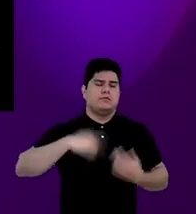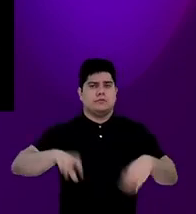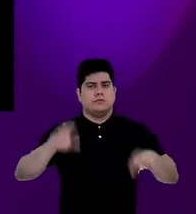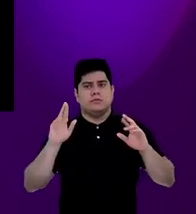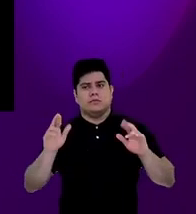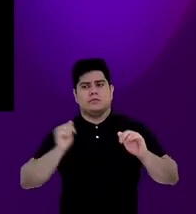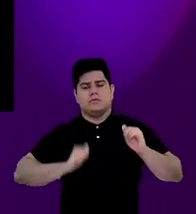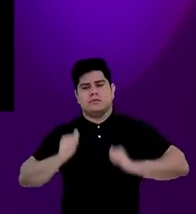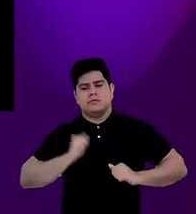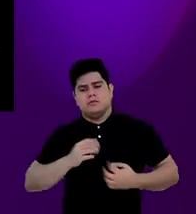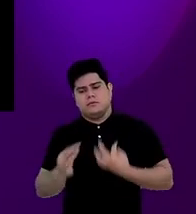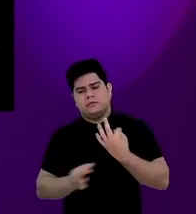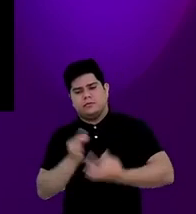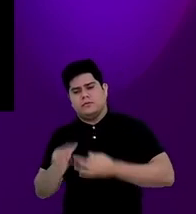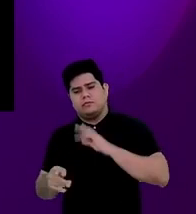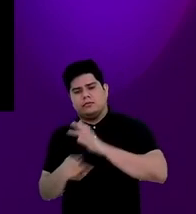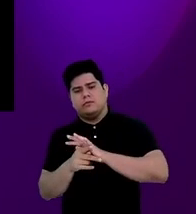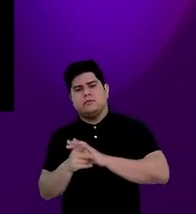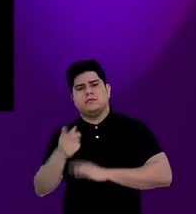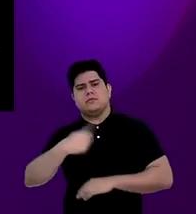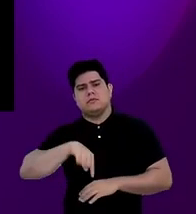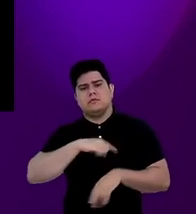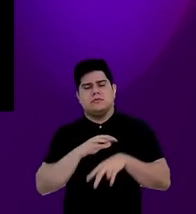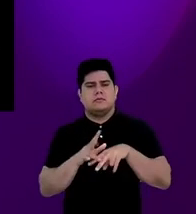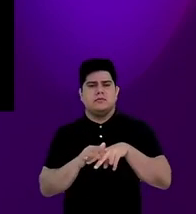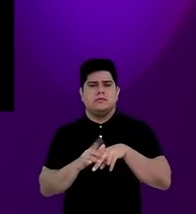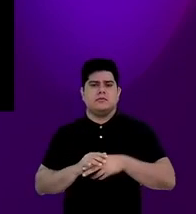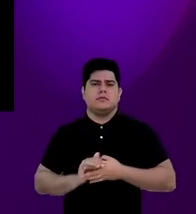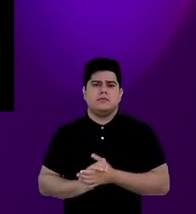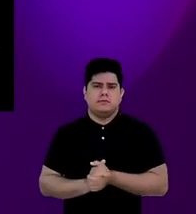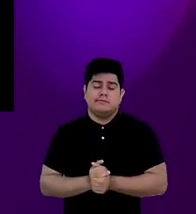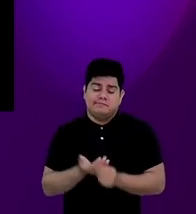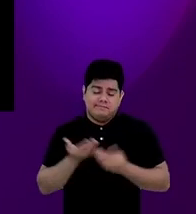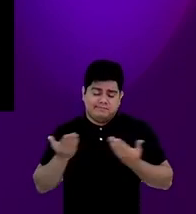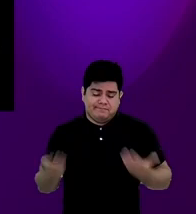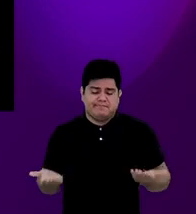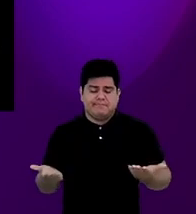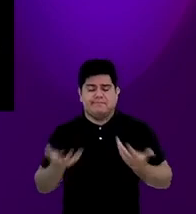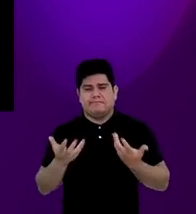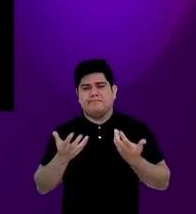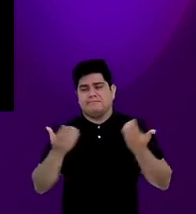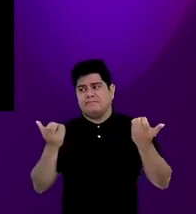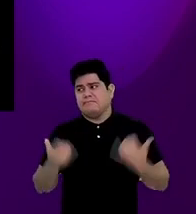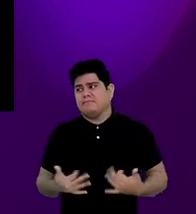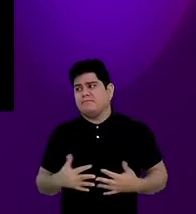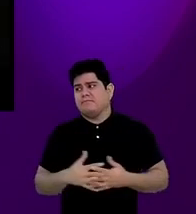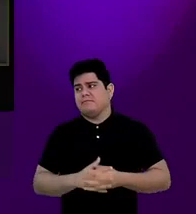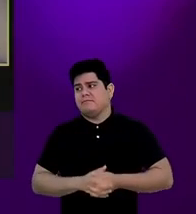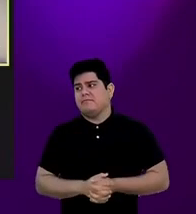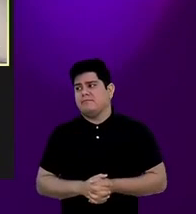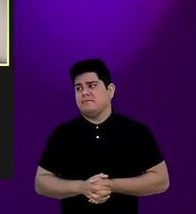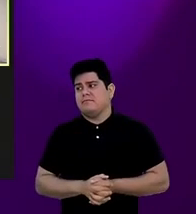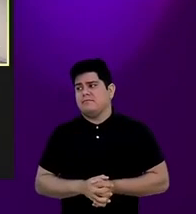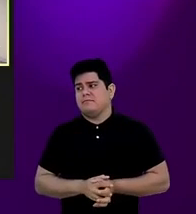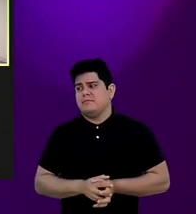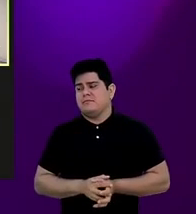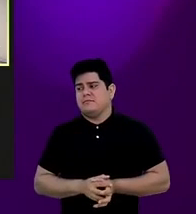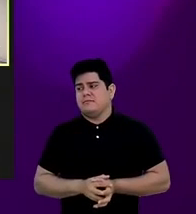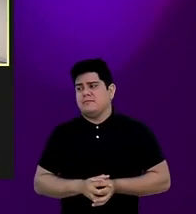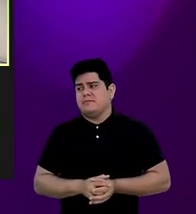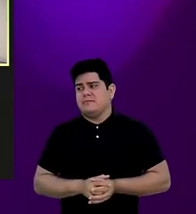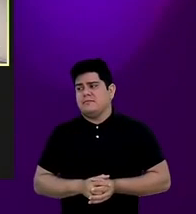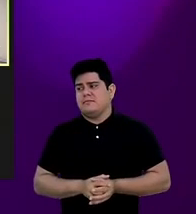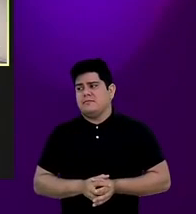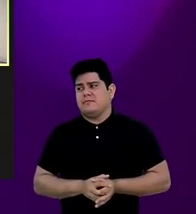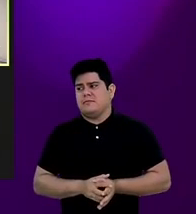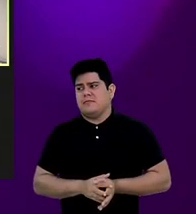para o tratamento dos nossos pacientes. Era isso, então, que eu gostaria de falar para vocês. Vou interromper o compartilhamento e, no